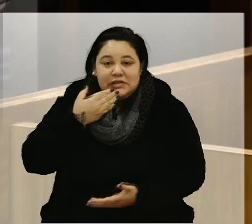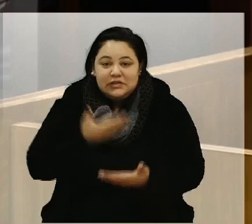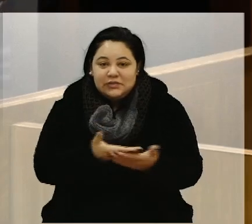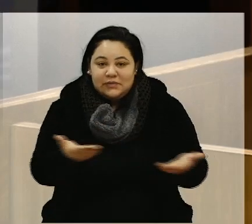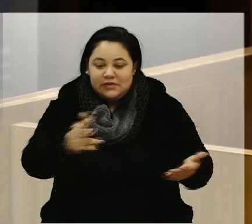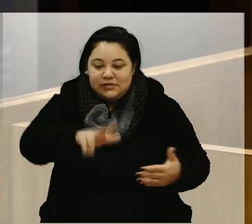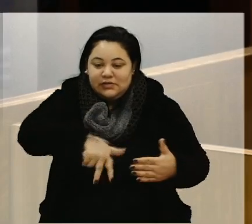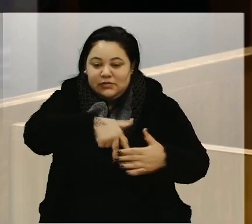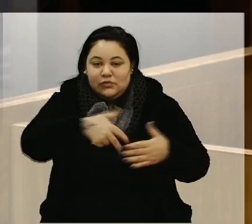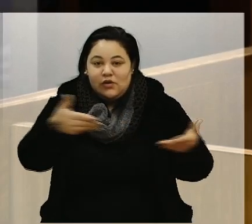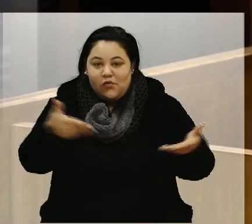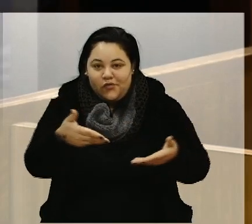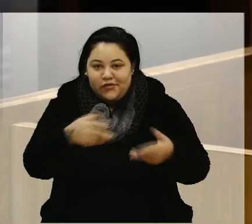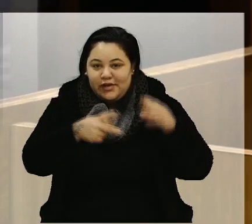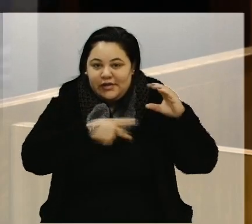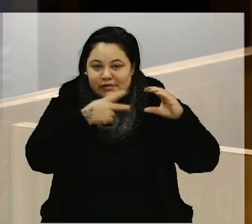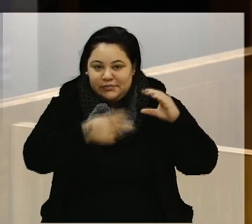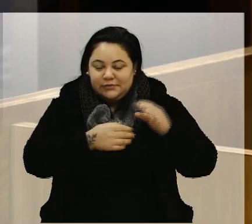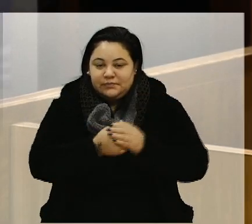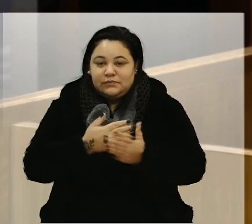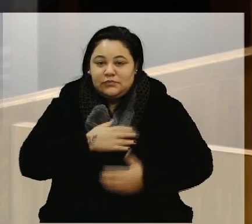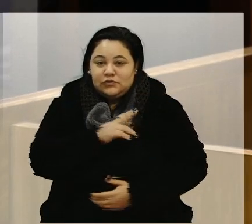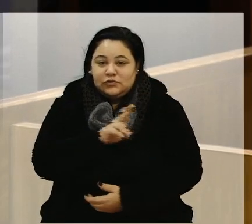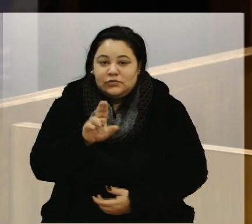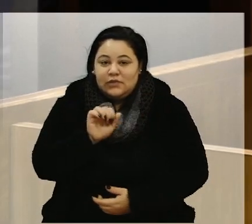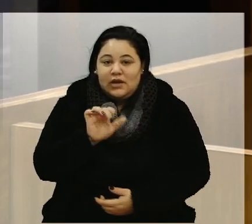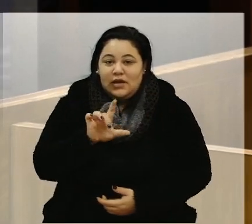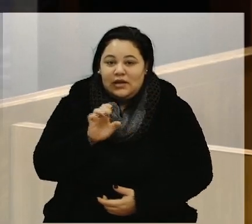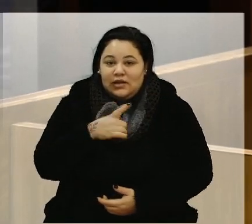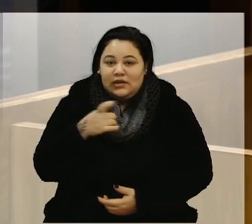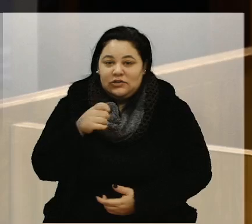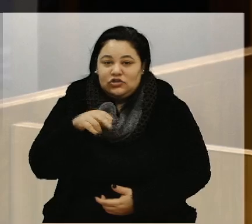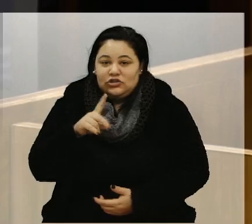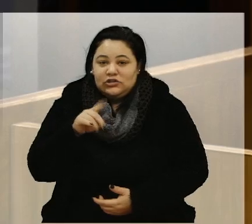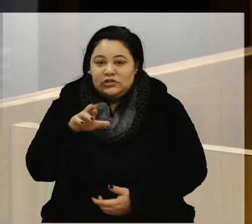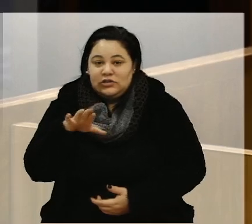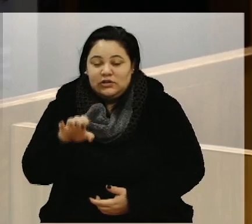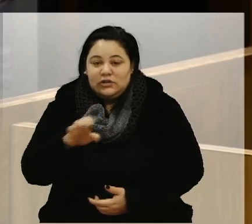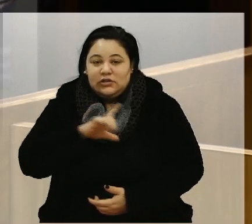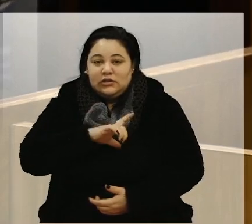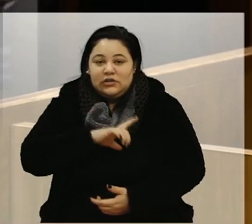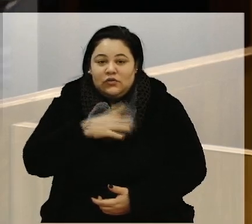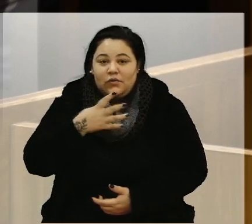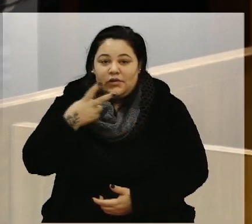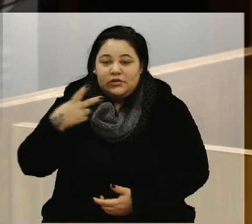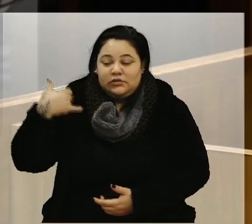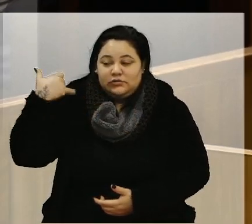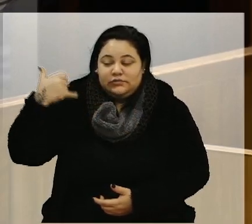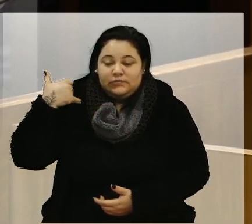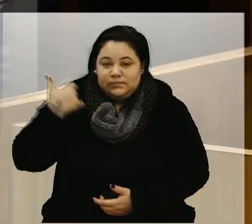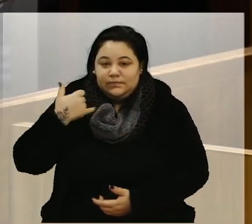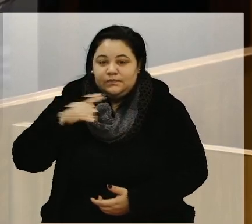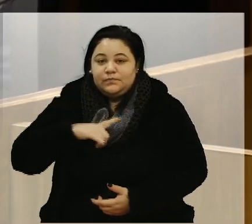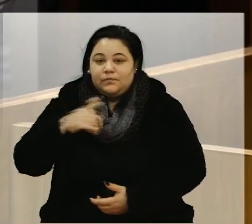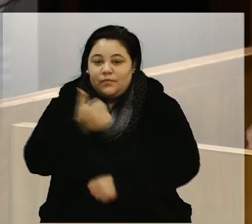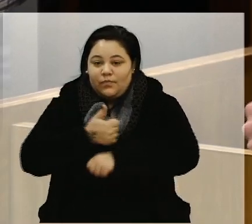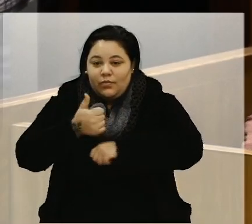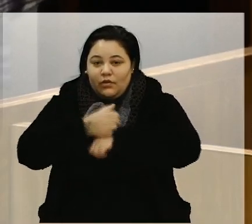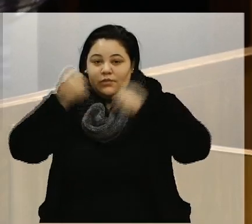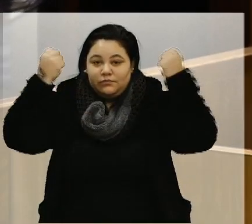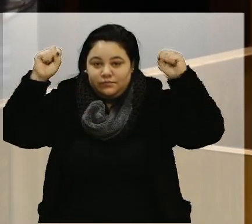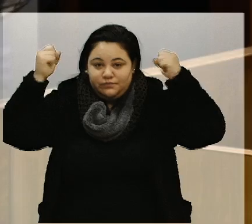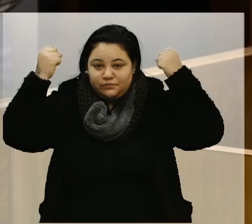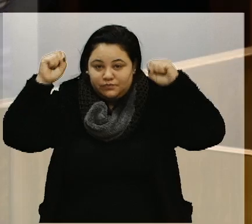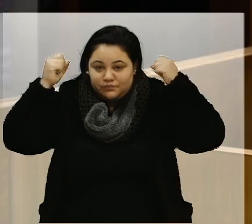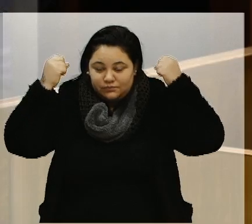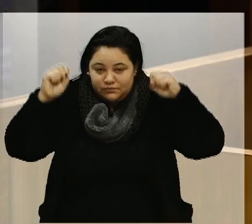nesta casa. Meu nome é Alexandre Silvestrin, tenho 42 anos, sou profissional de educação física, professor da